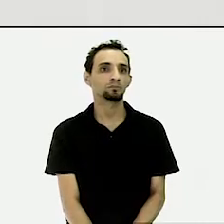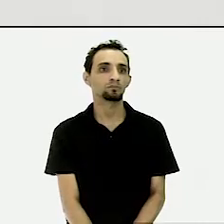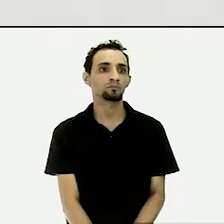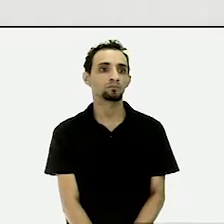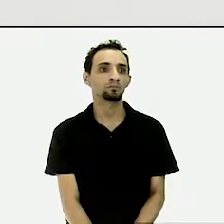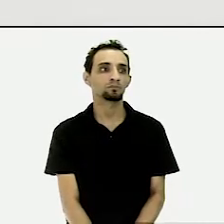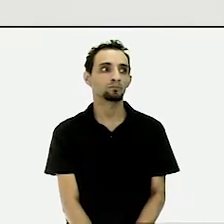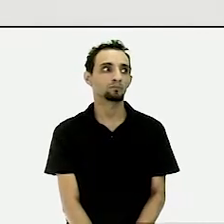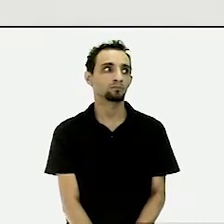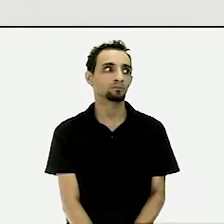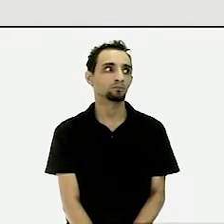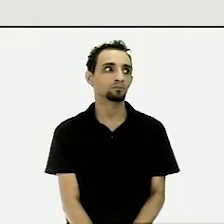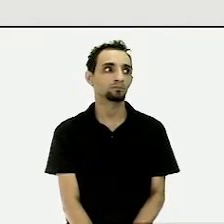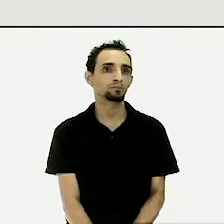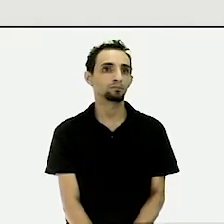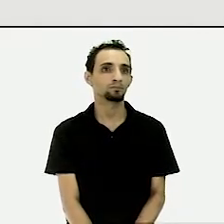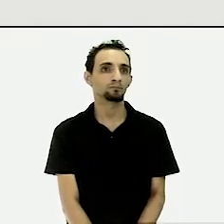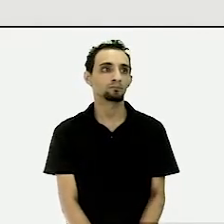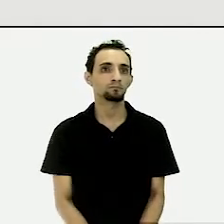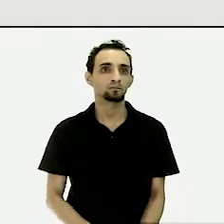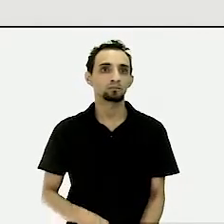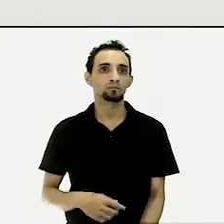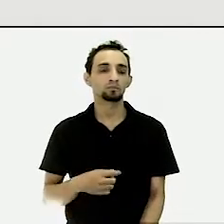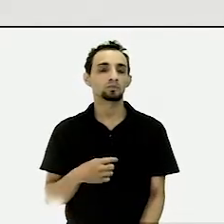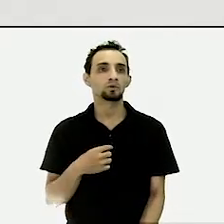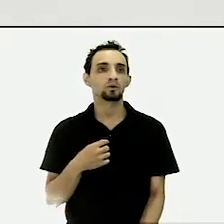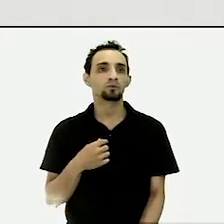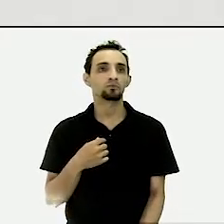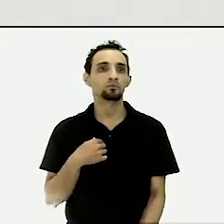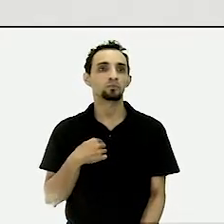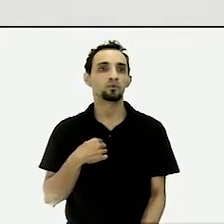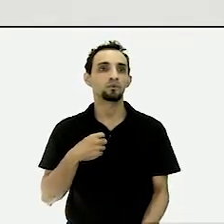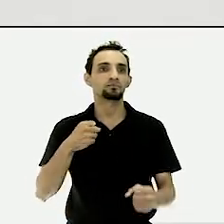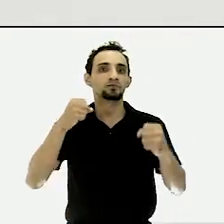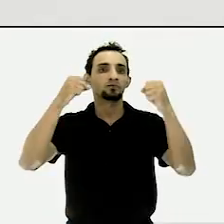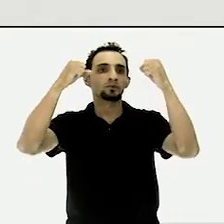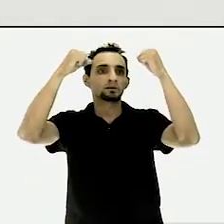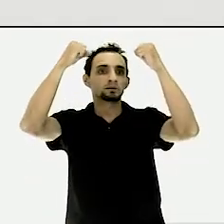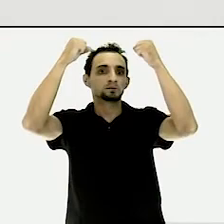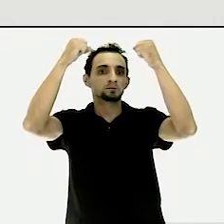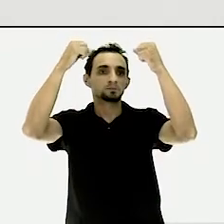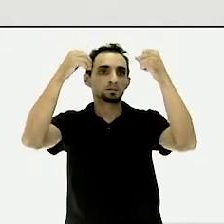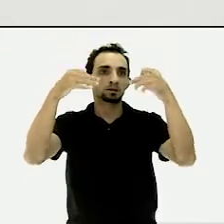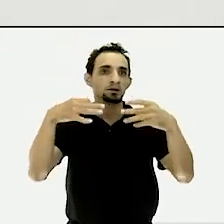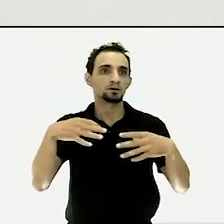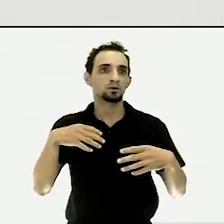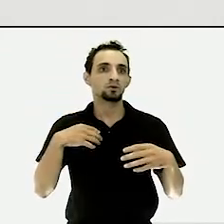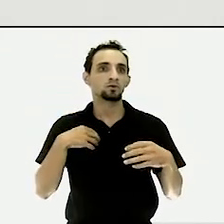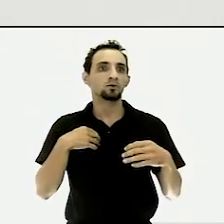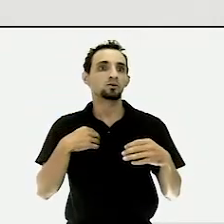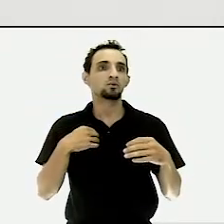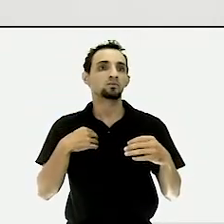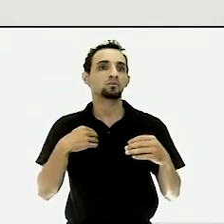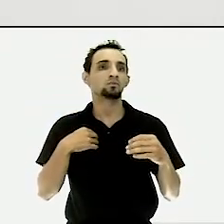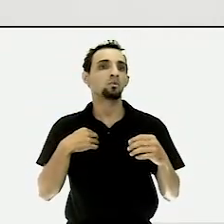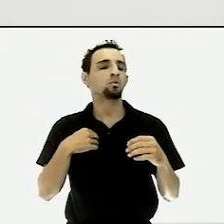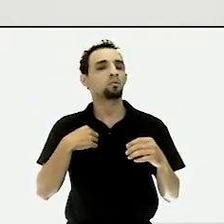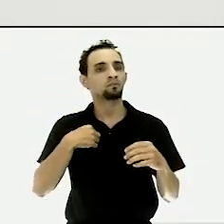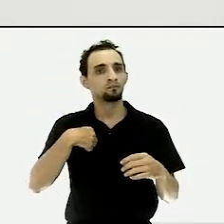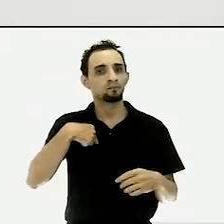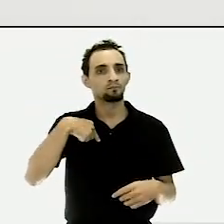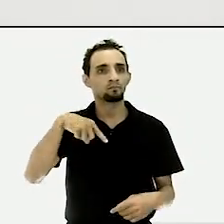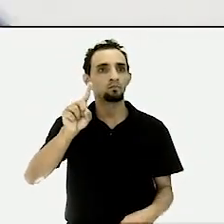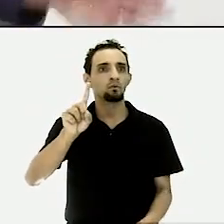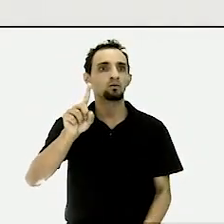Não vamos anunciar nada antes de chegar. Eu não gosto de anunciar, o José presente, o Zezinho, o Dito,